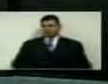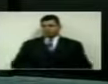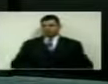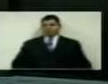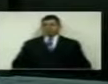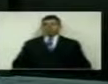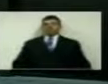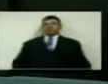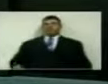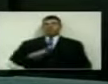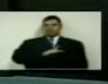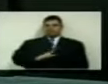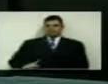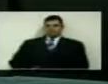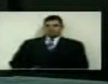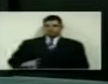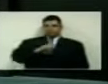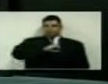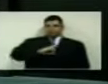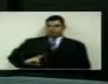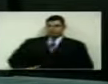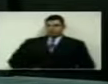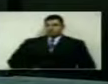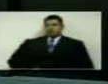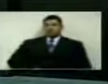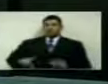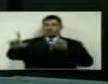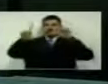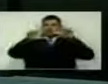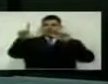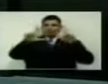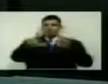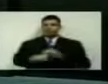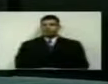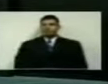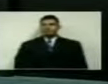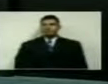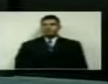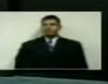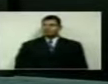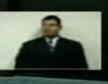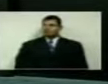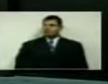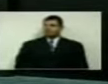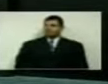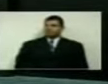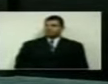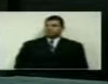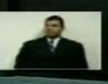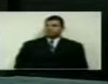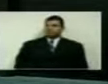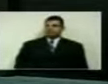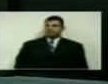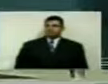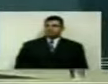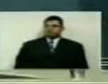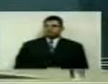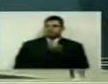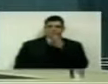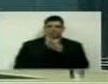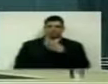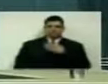programa Bom Dia. Presidente, senhores deputados, senhoras deputadas, telespectadores da TV Assembleia.